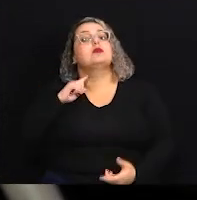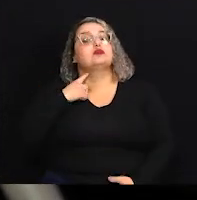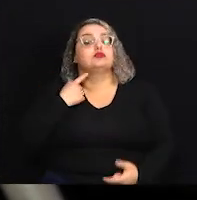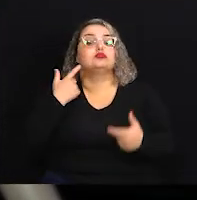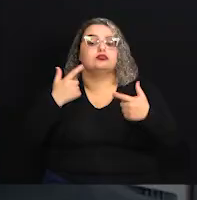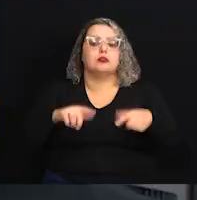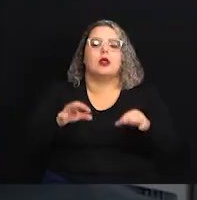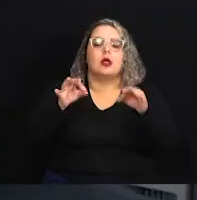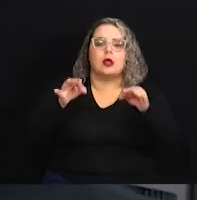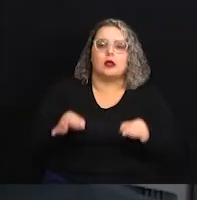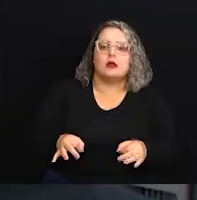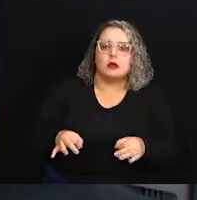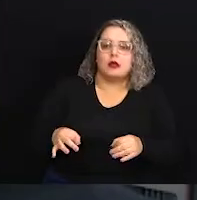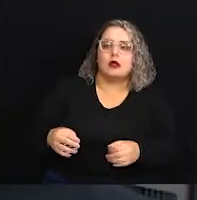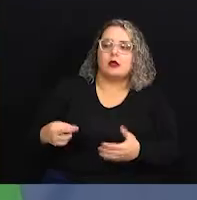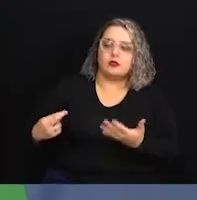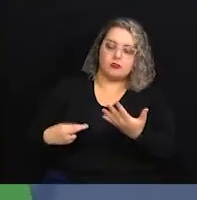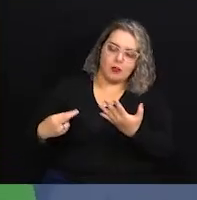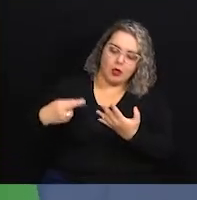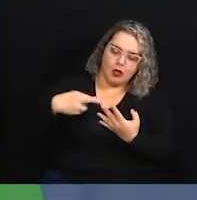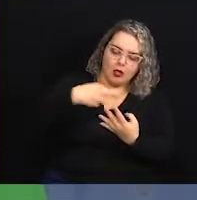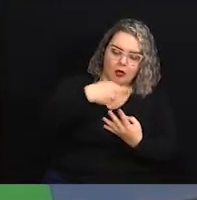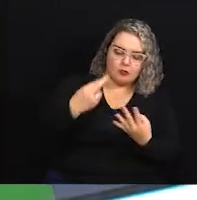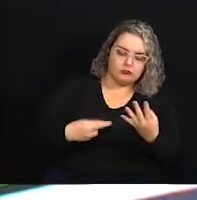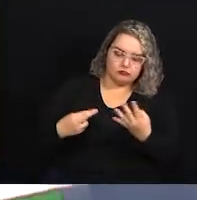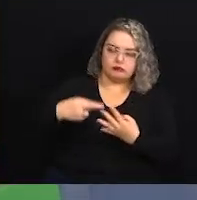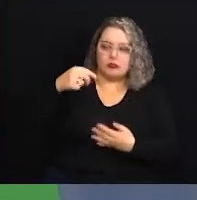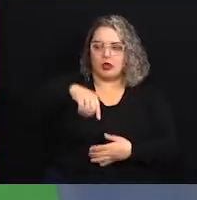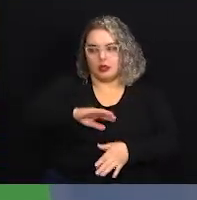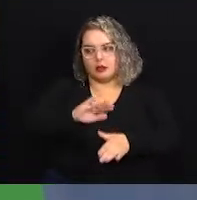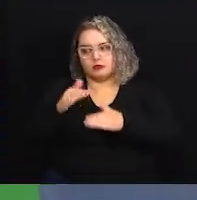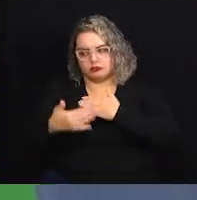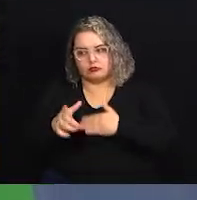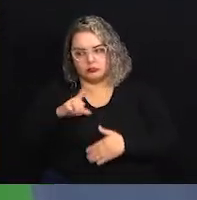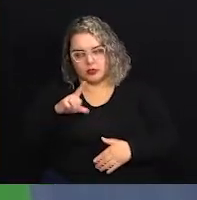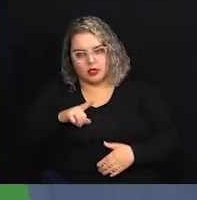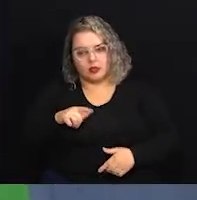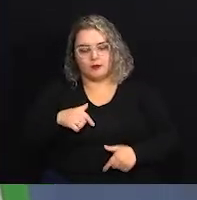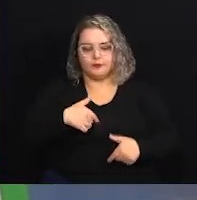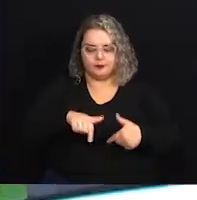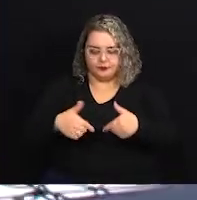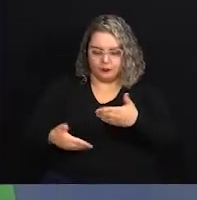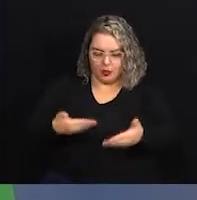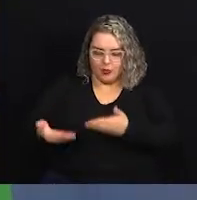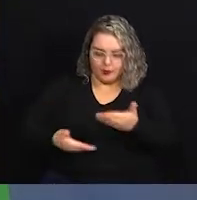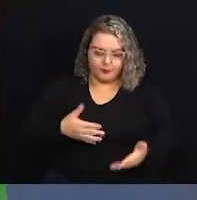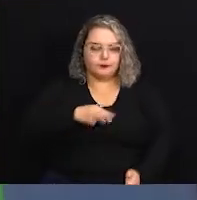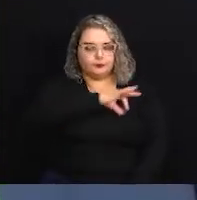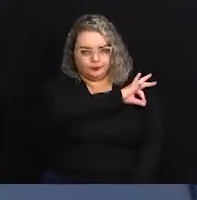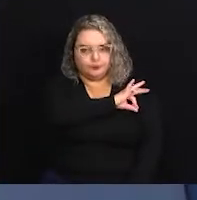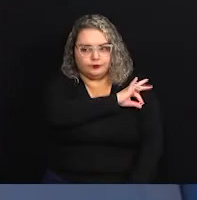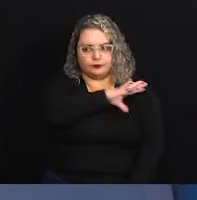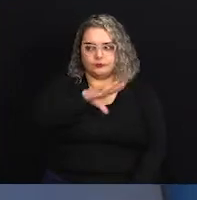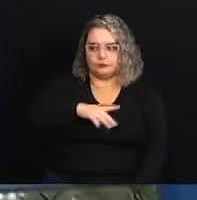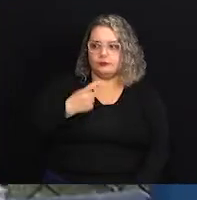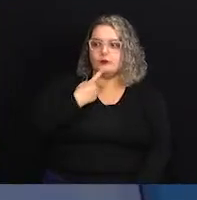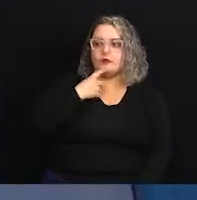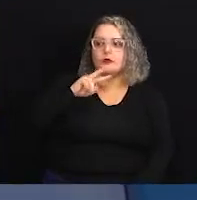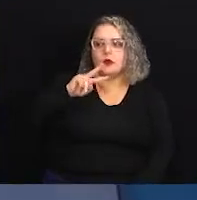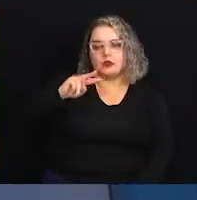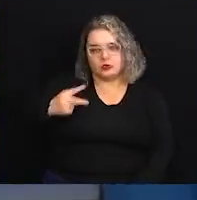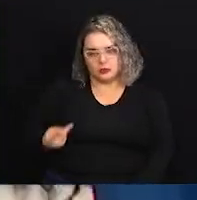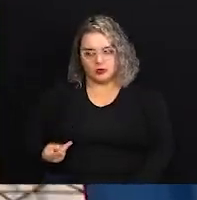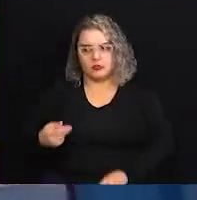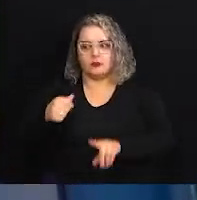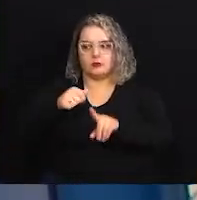descarte correto. Então nós levamos no ecoponto. Aqui no bairro tem um serviço da Prefeitura de Campinas que 2 vezes